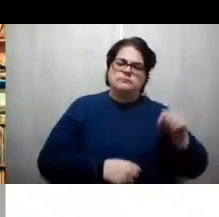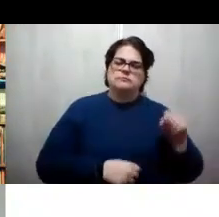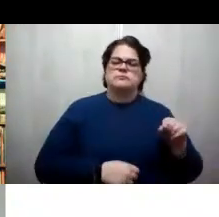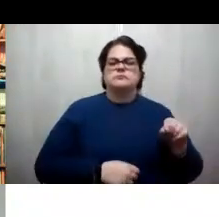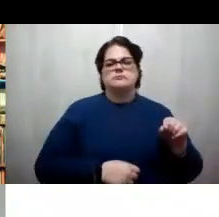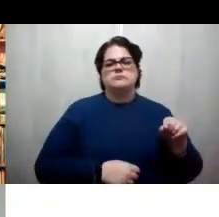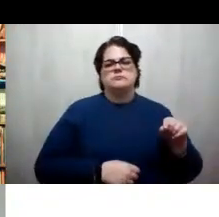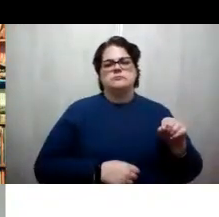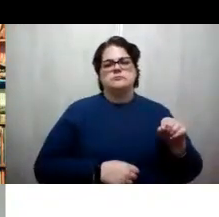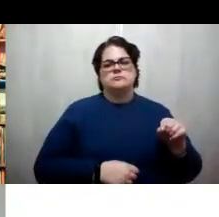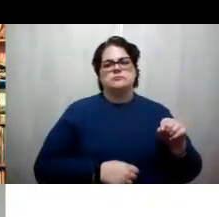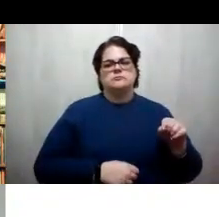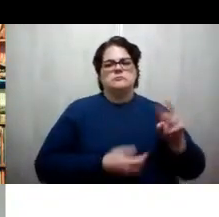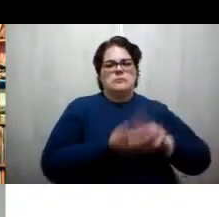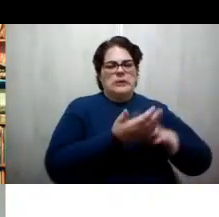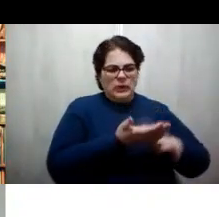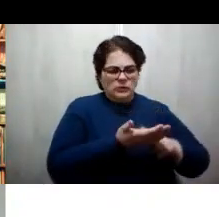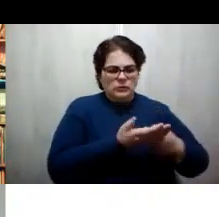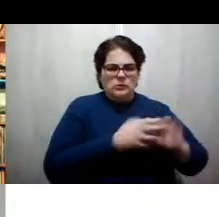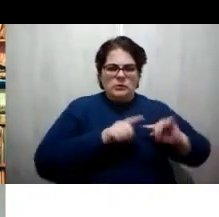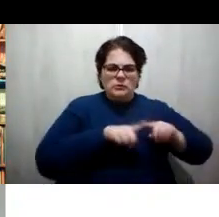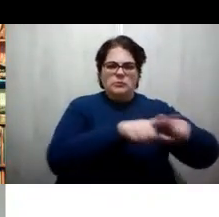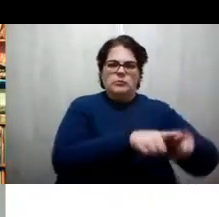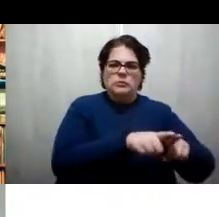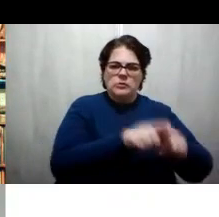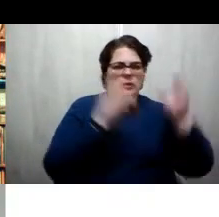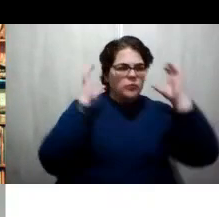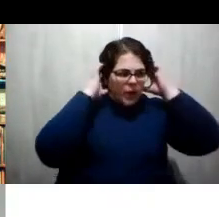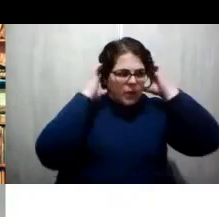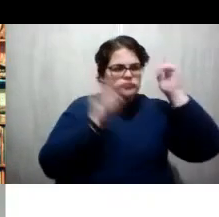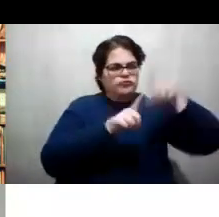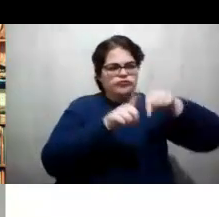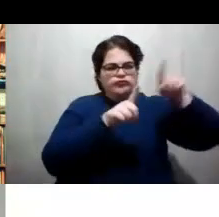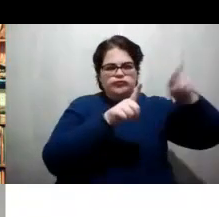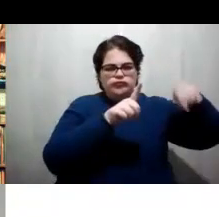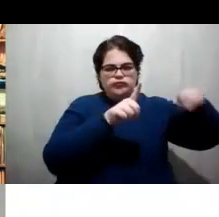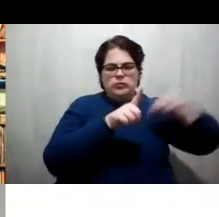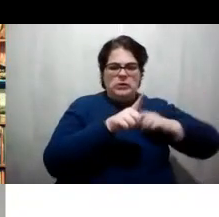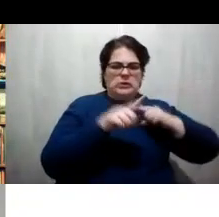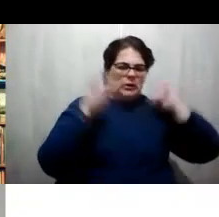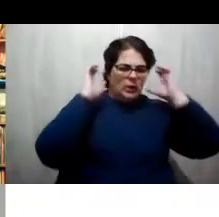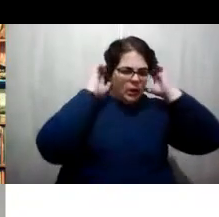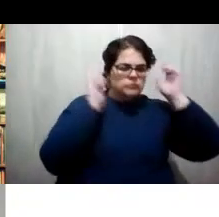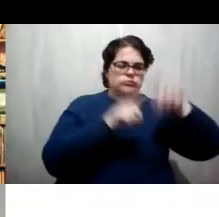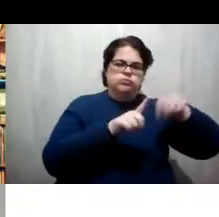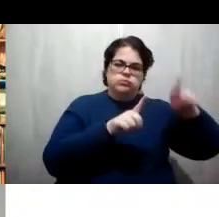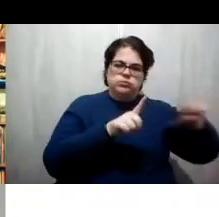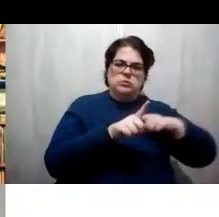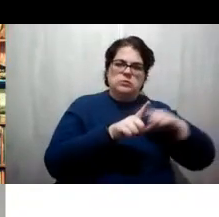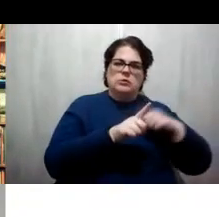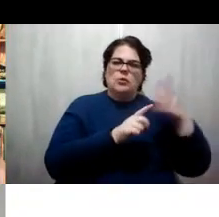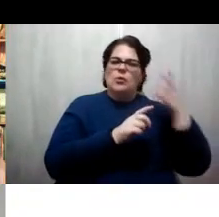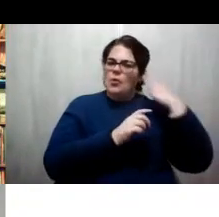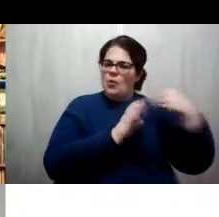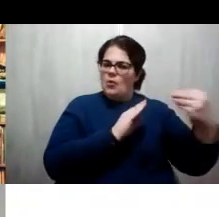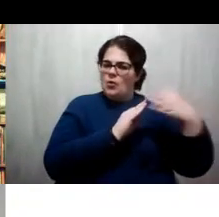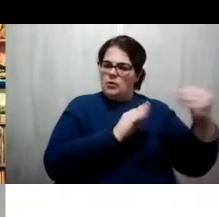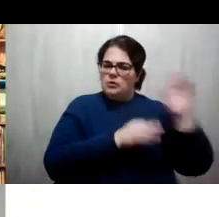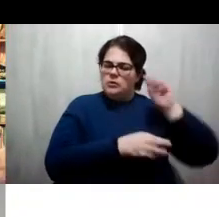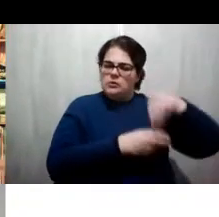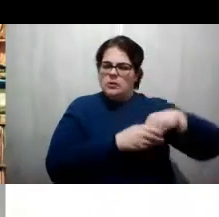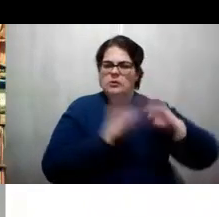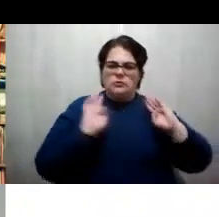de tradução simultânea, radiofrequência. Viu? Os fones e receptores dentro da cabine,